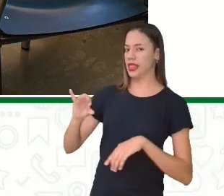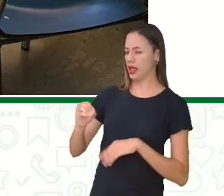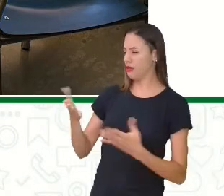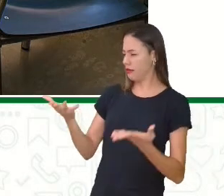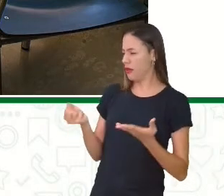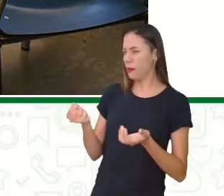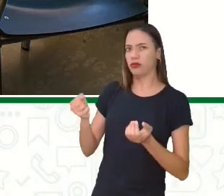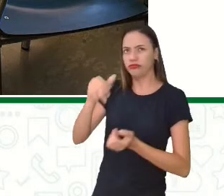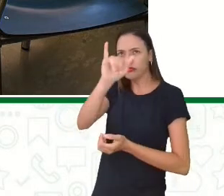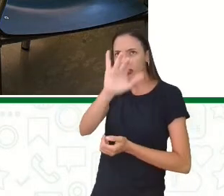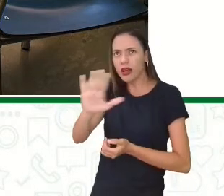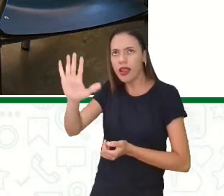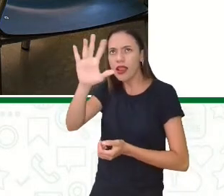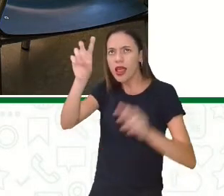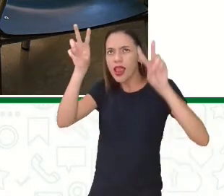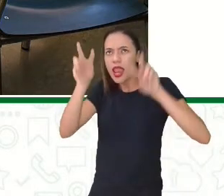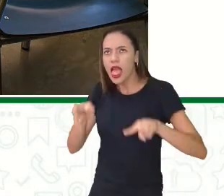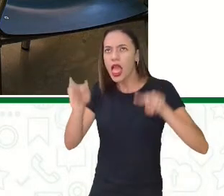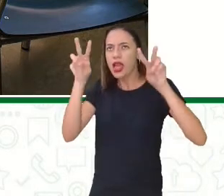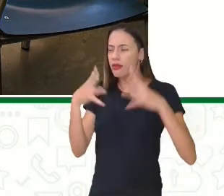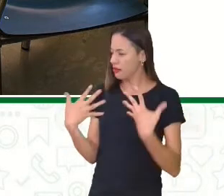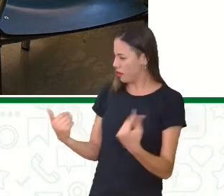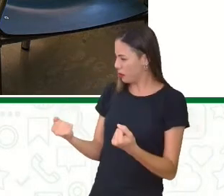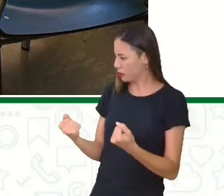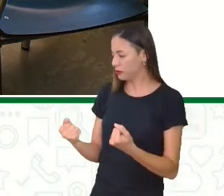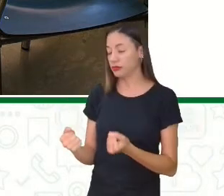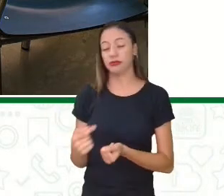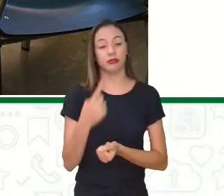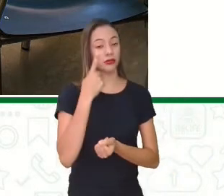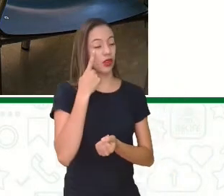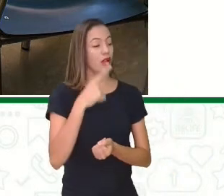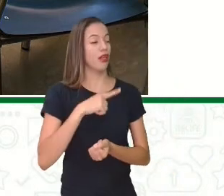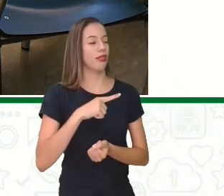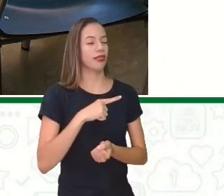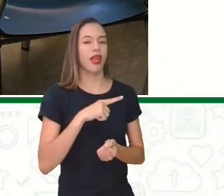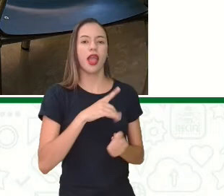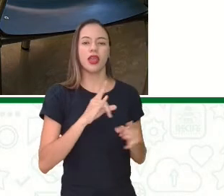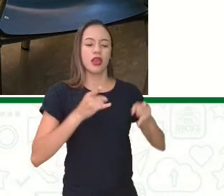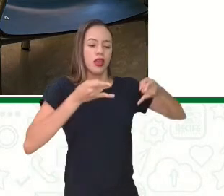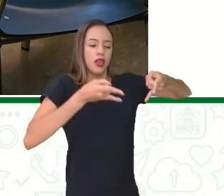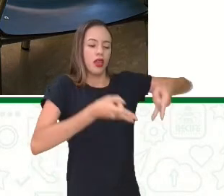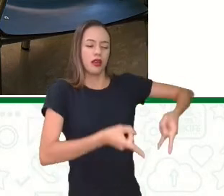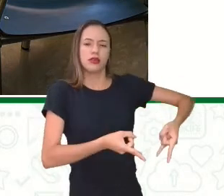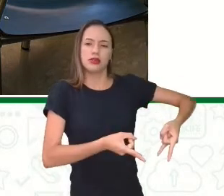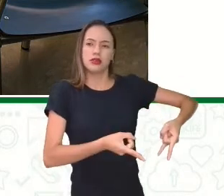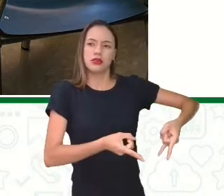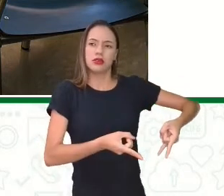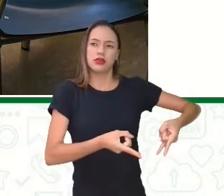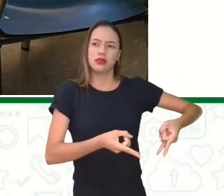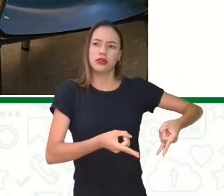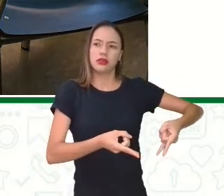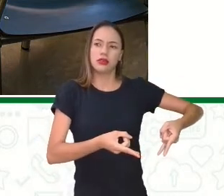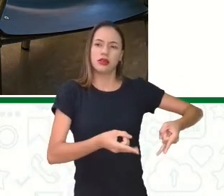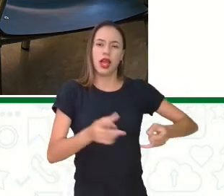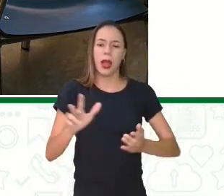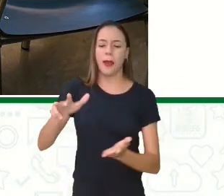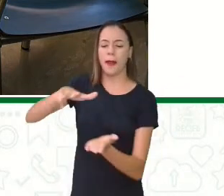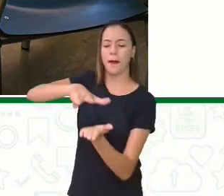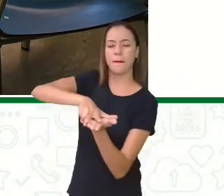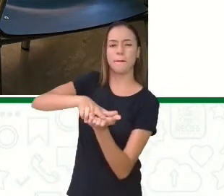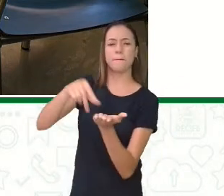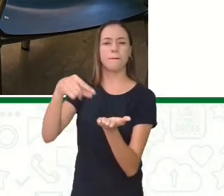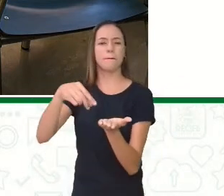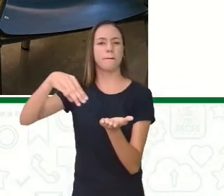Vamos ler. Olha só, gente, é uma cama, uma maca ou cama. Como é que a gente sabe se é uma cama